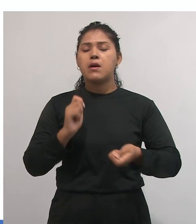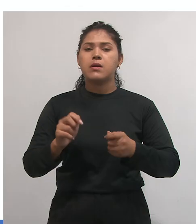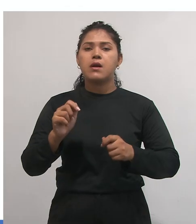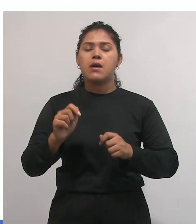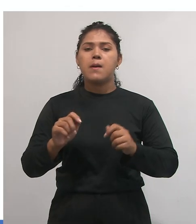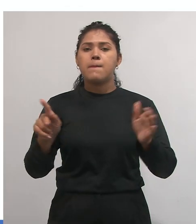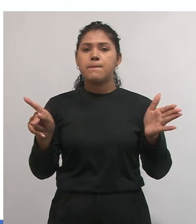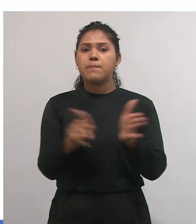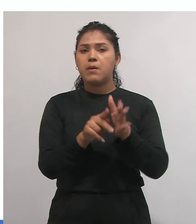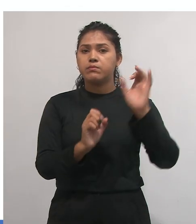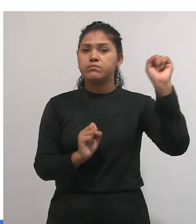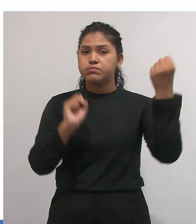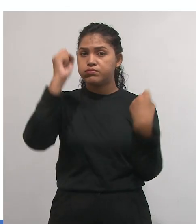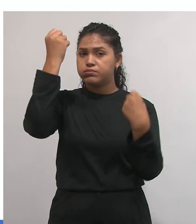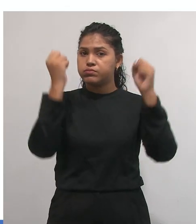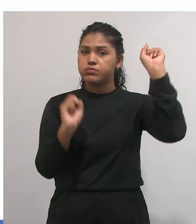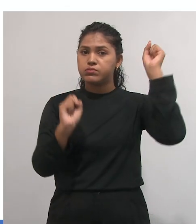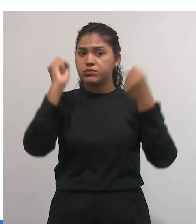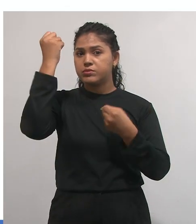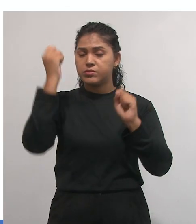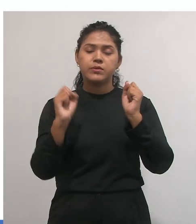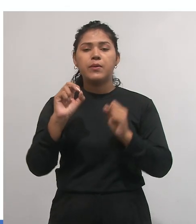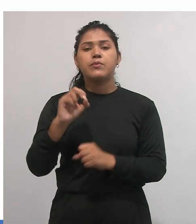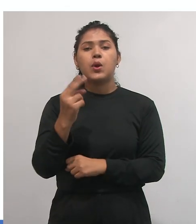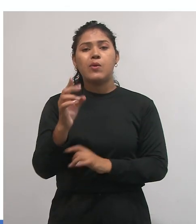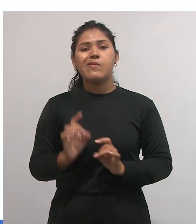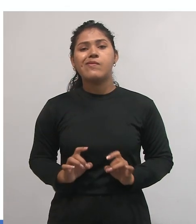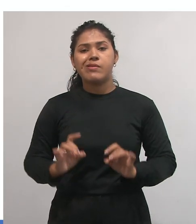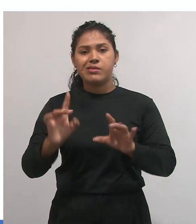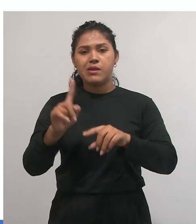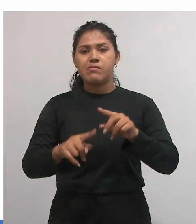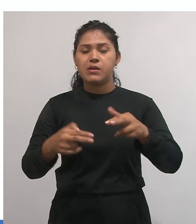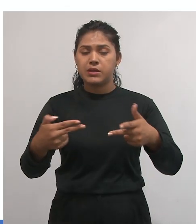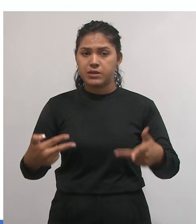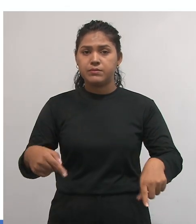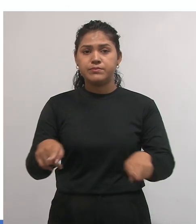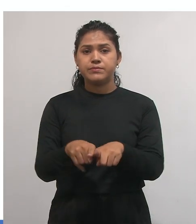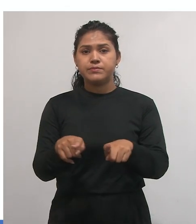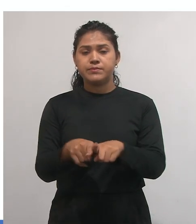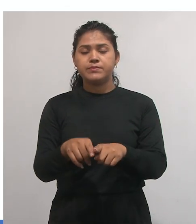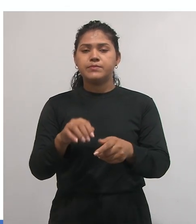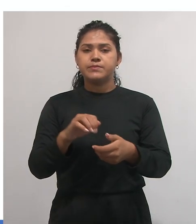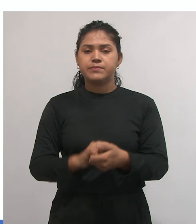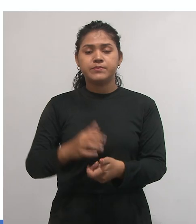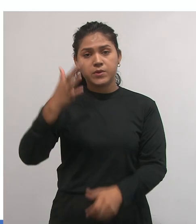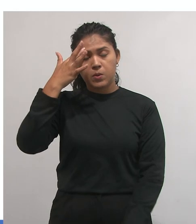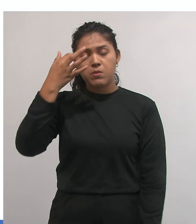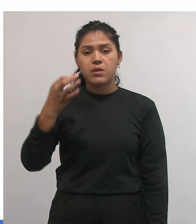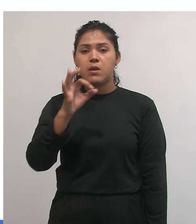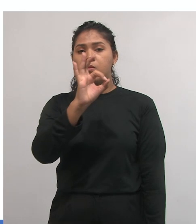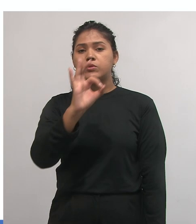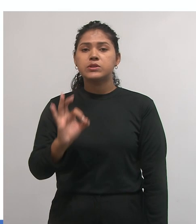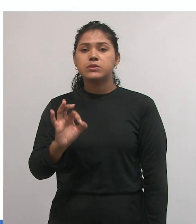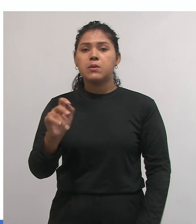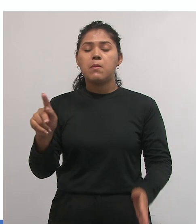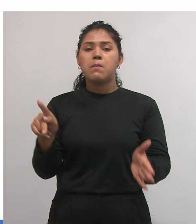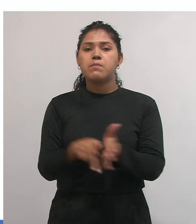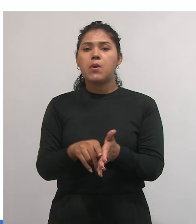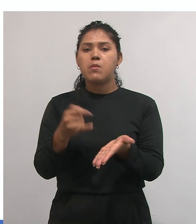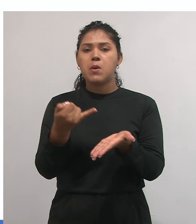são aqueles gastos para eu vender o meu produto. Identificar o percentual de